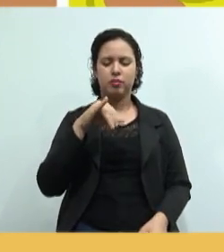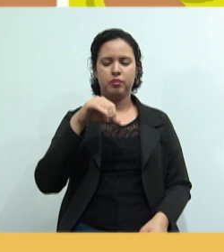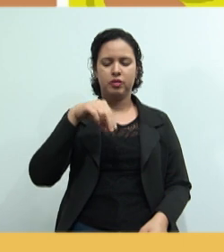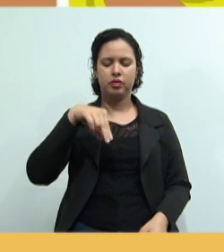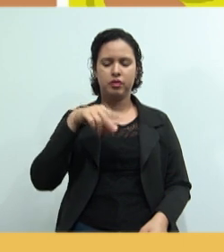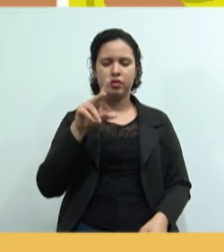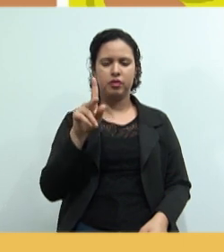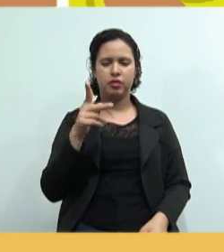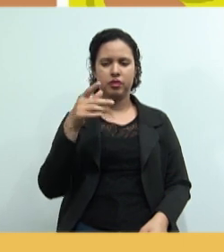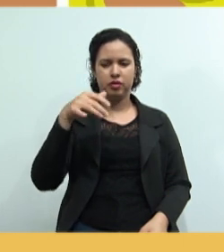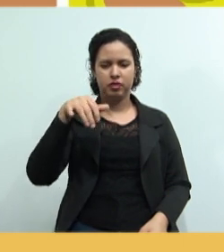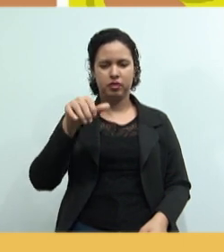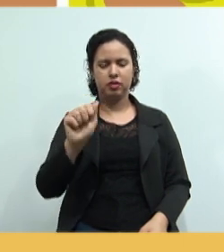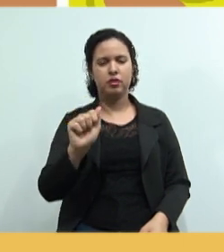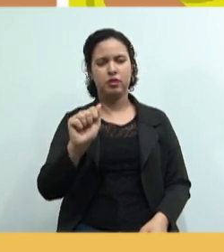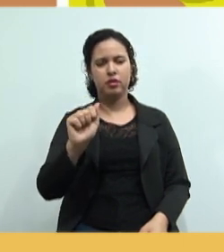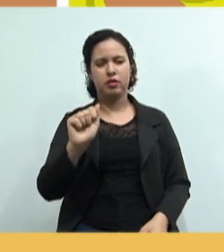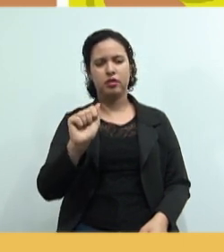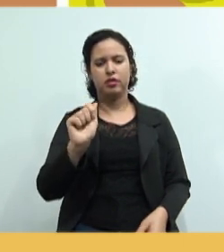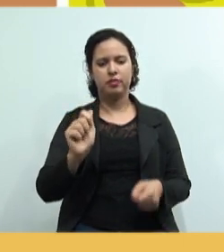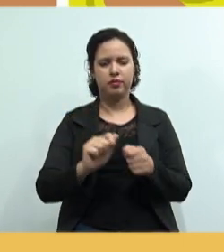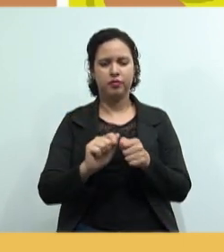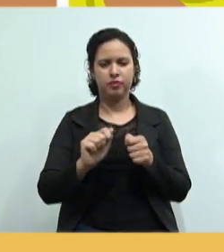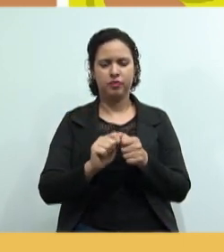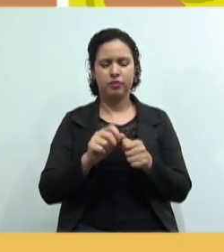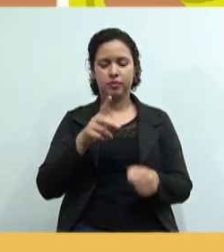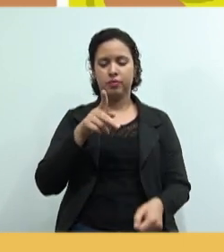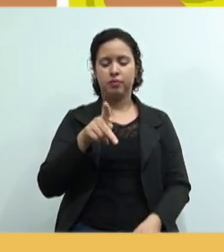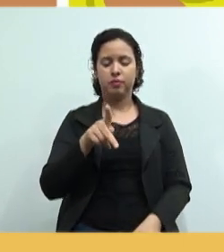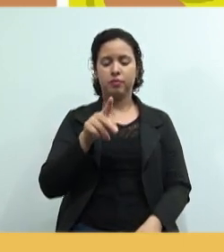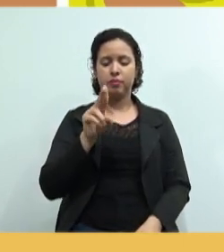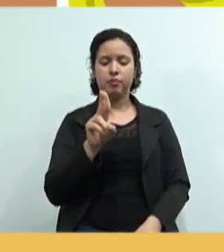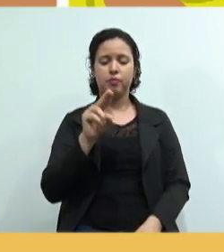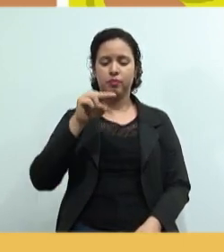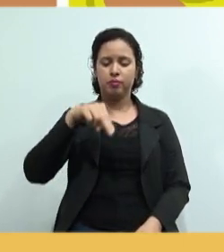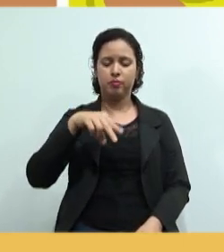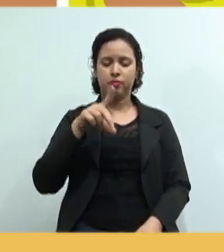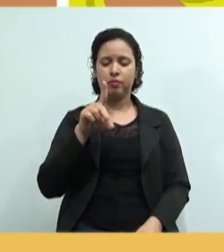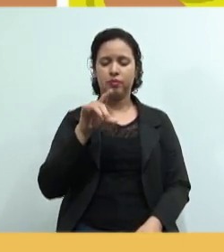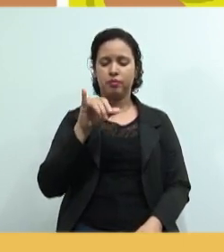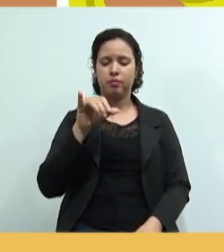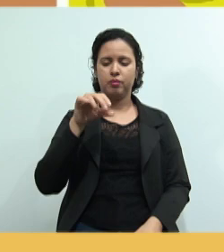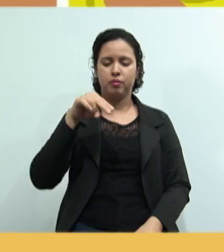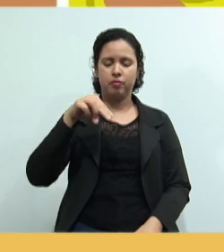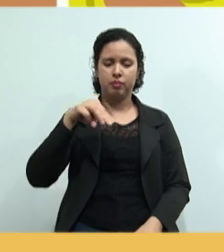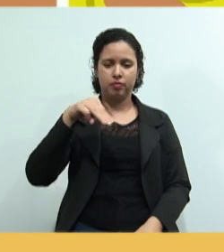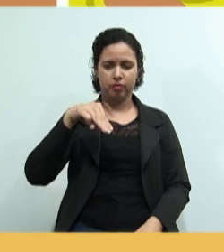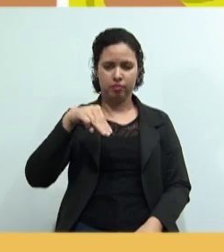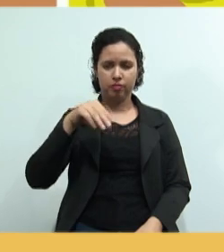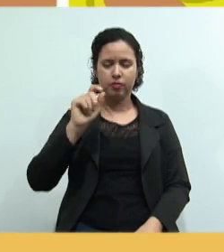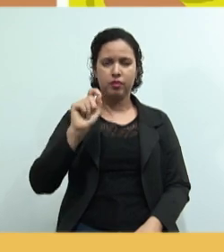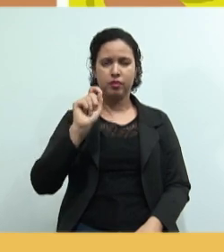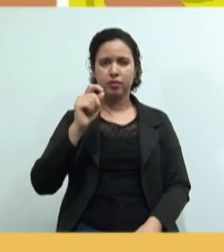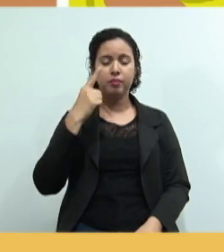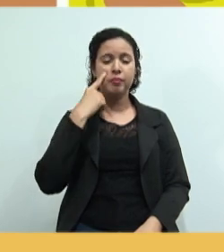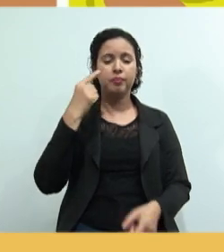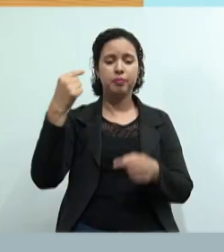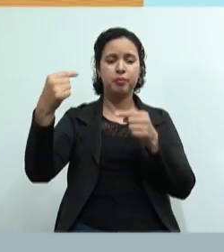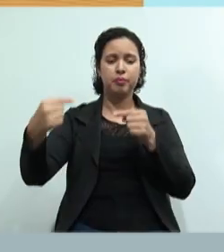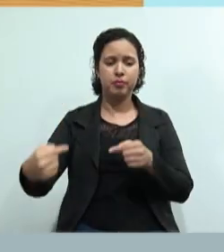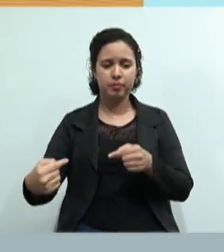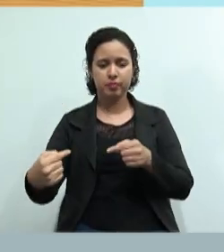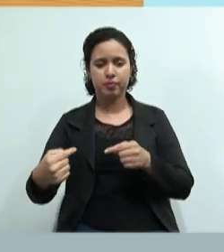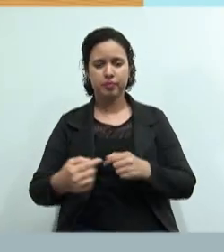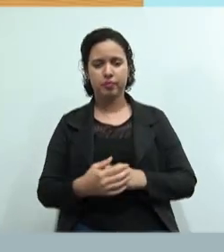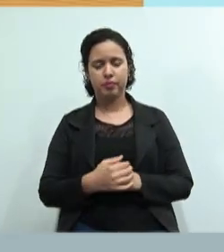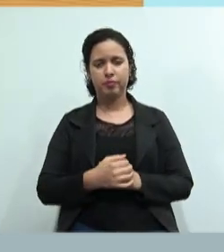referência em pudins. Ela precisa estar atenta ao mercado ao redor e avaliar seus concorrentes e ponderar.